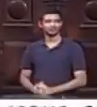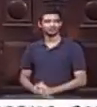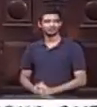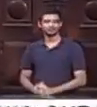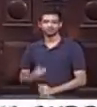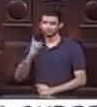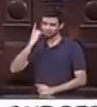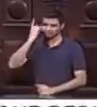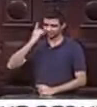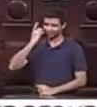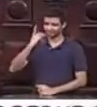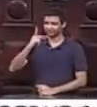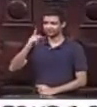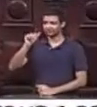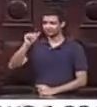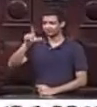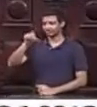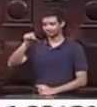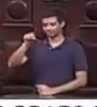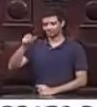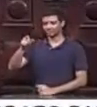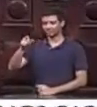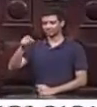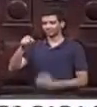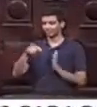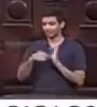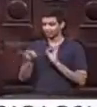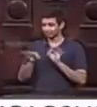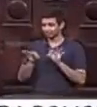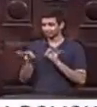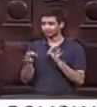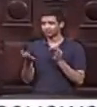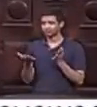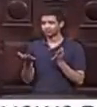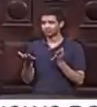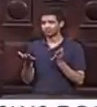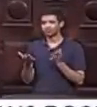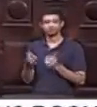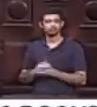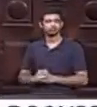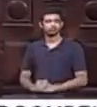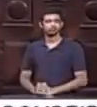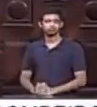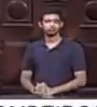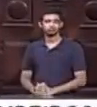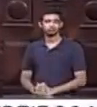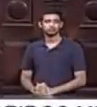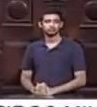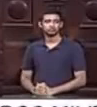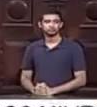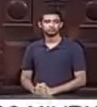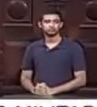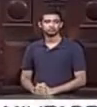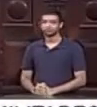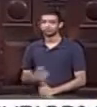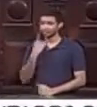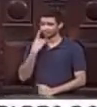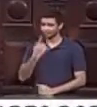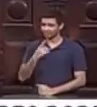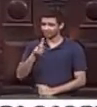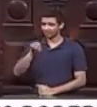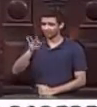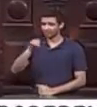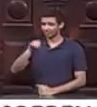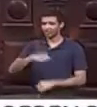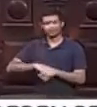Deputado Paulo Ramos, esse projeto é, sem dúvida alguma, o veto mais importante da